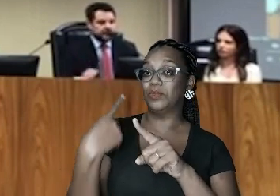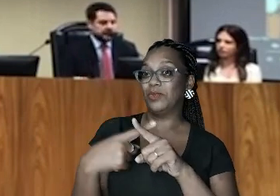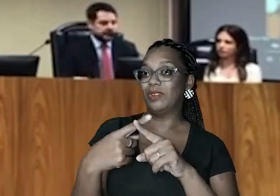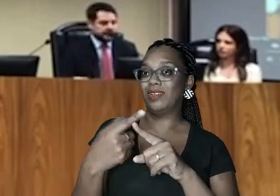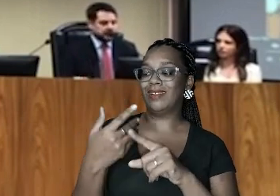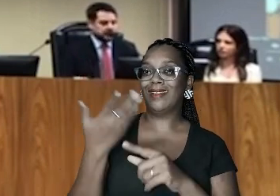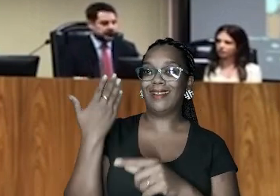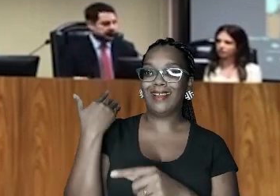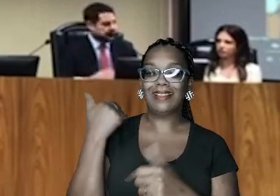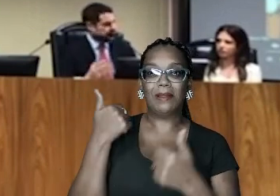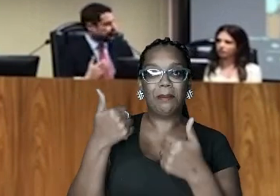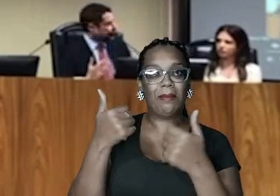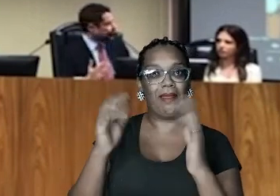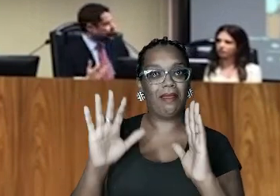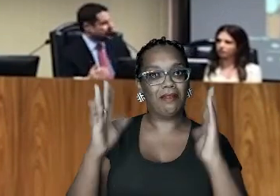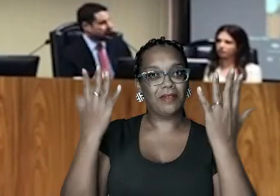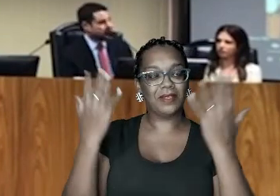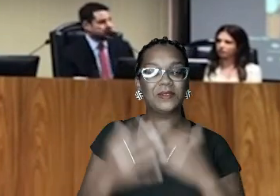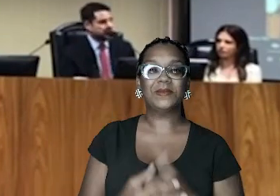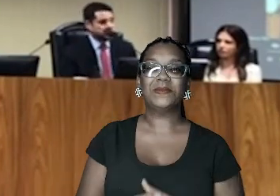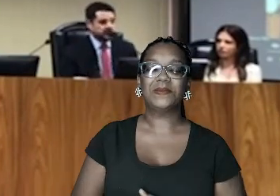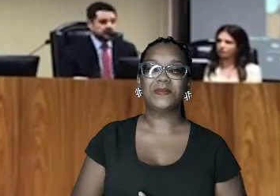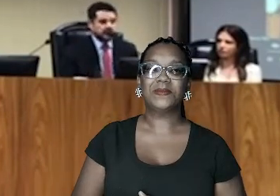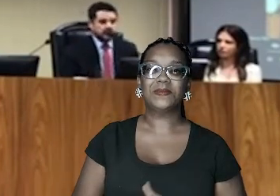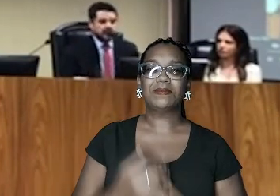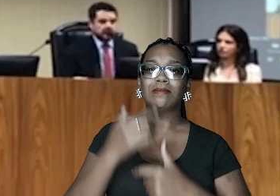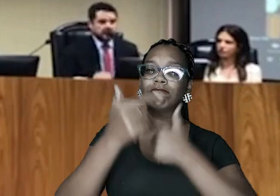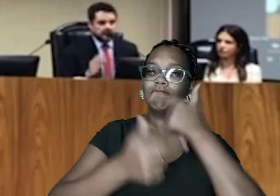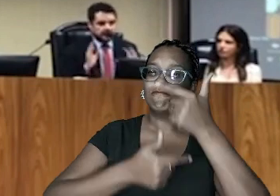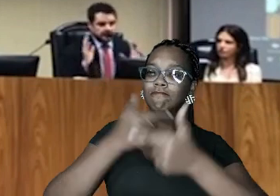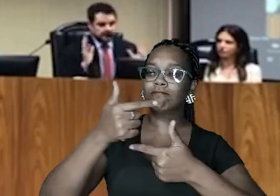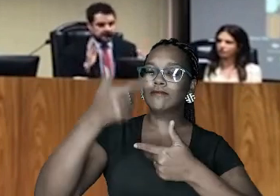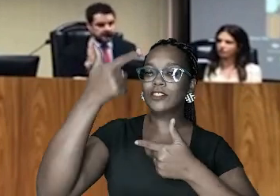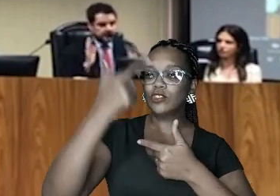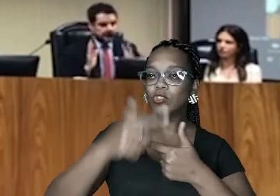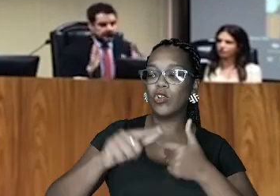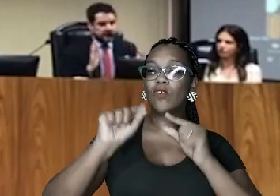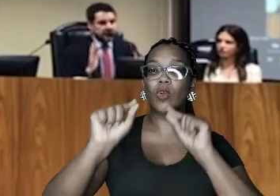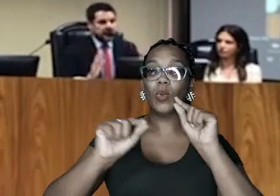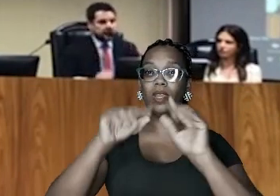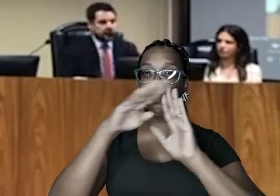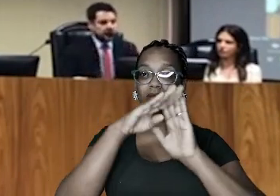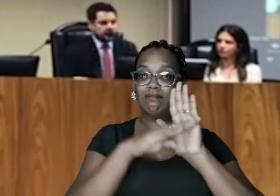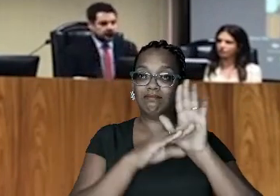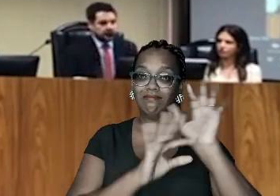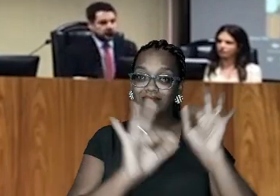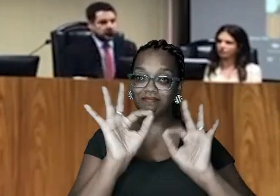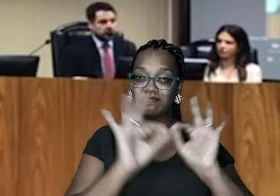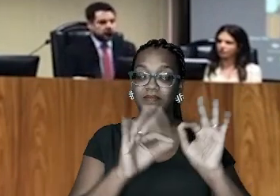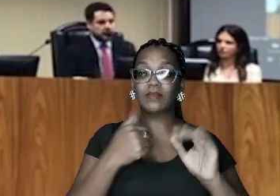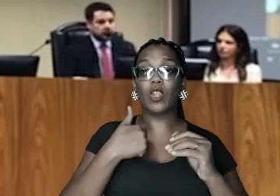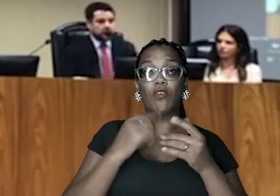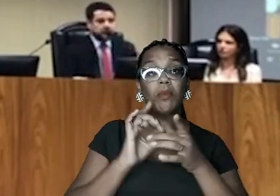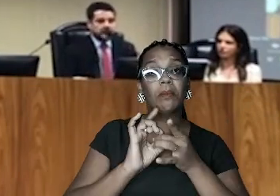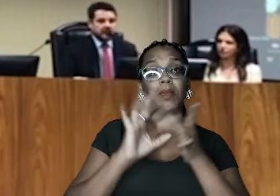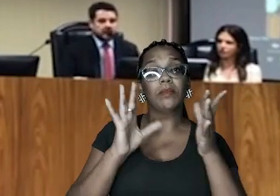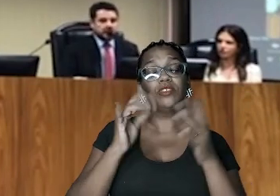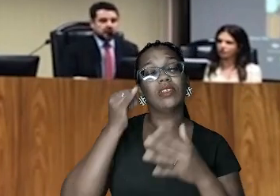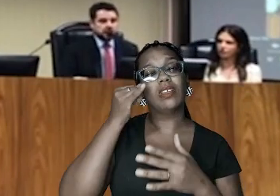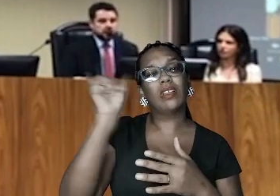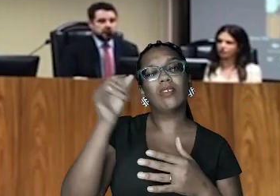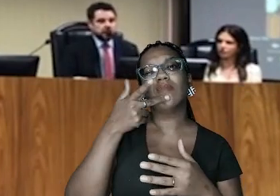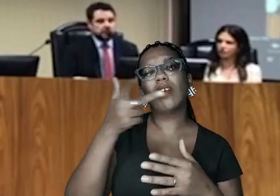positivamente aqui porque tava coisando muito bem no evento e a gente trabalhar novamente o que o que programou